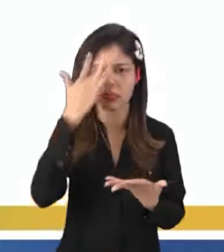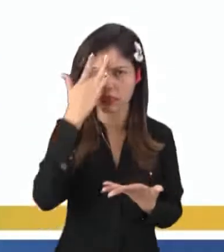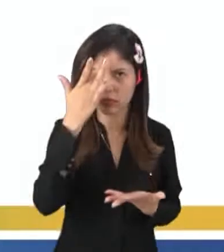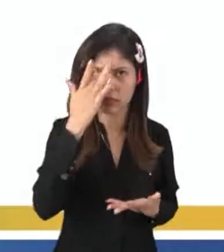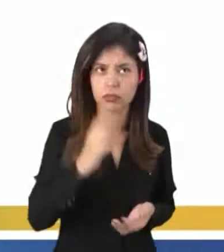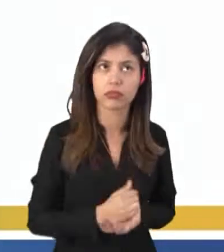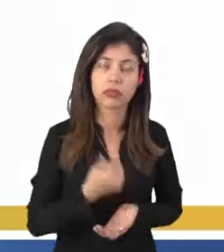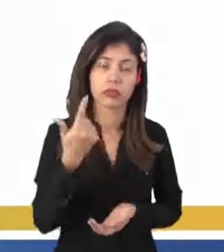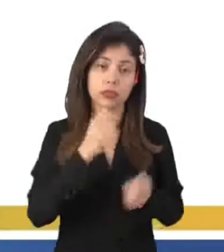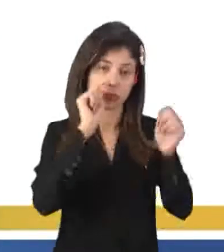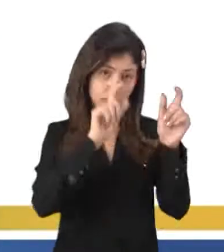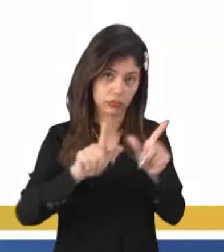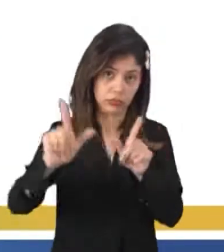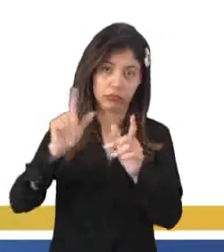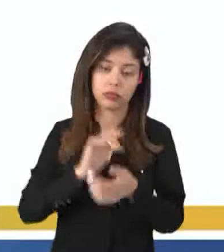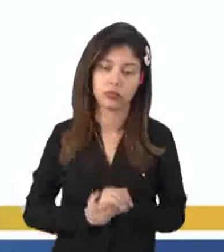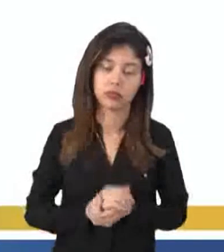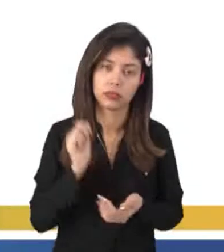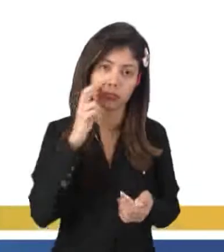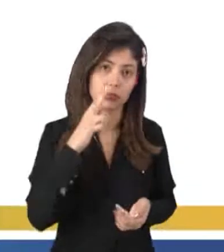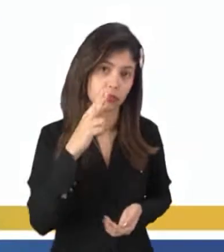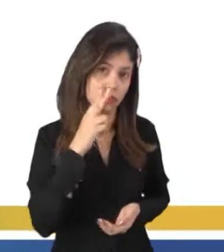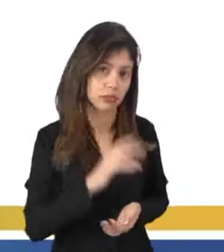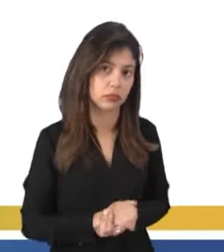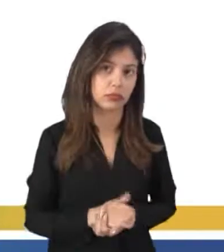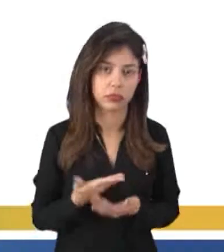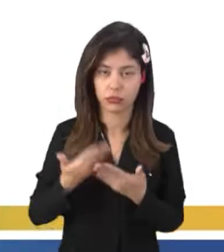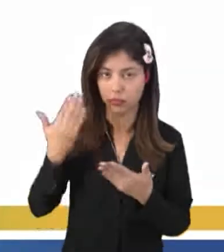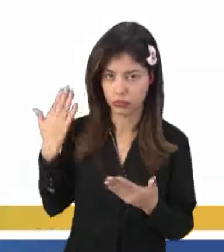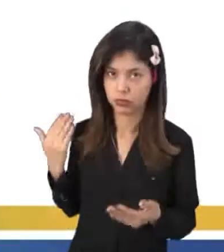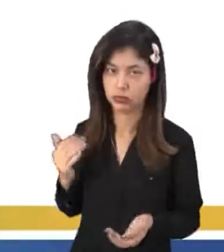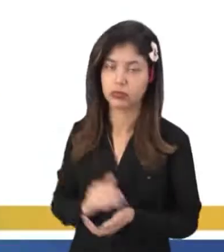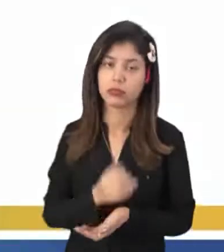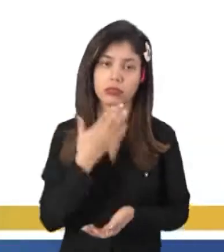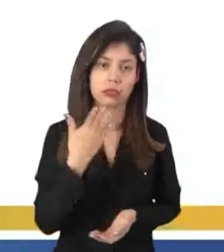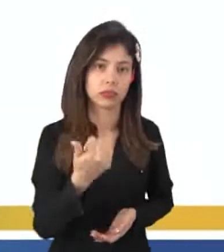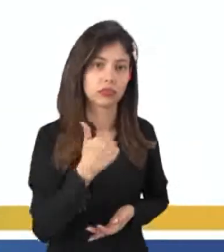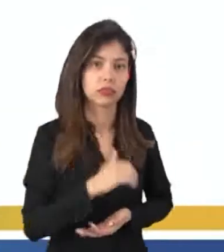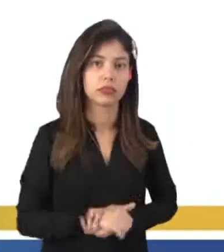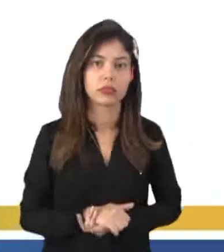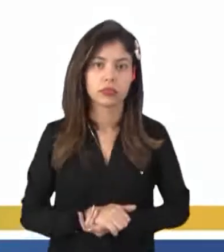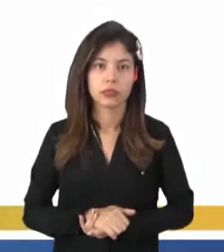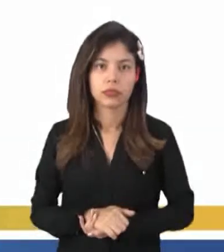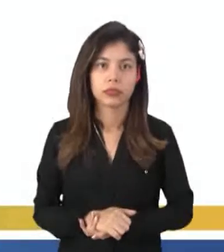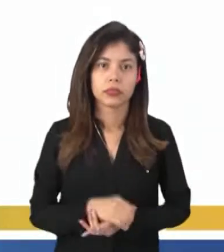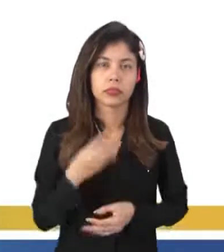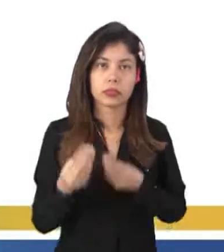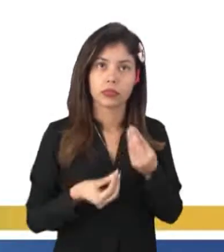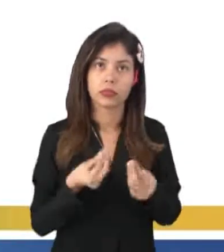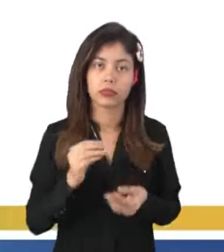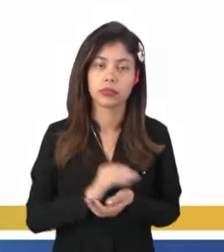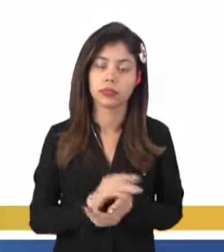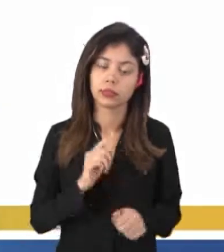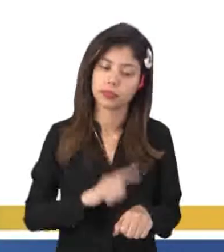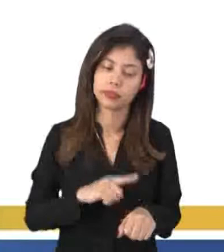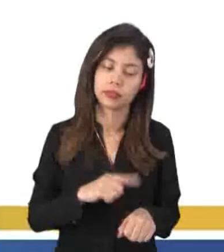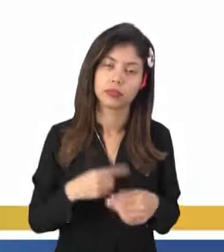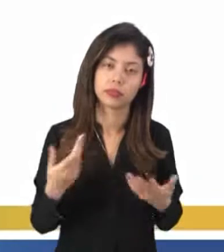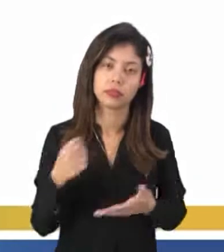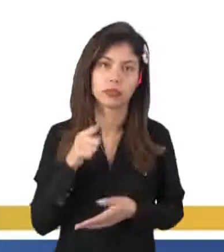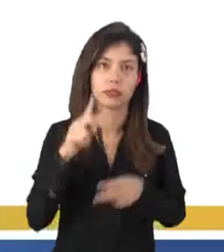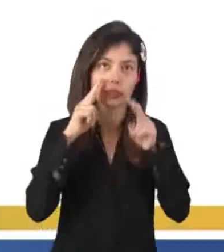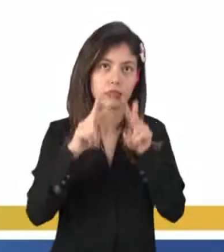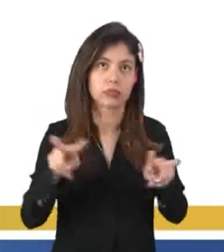segundo aqueles slides que nós tivemos vendo anteriormente. Tudo bem? Então, como a gente não pode perder muito tempo,